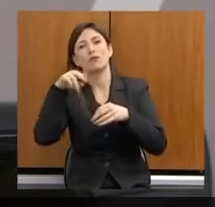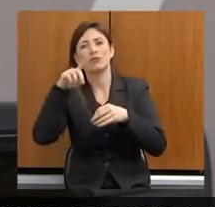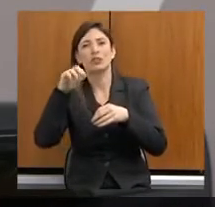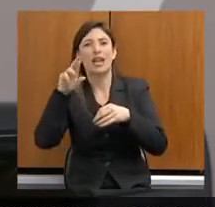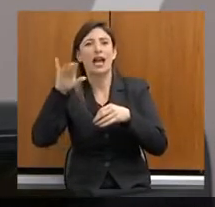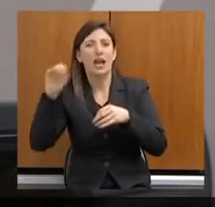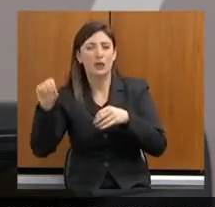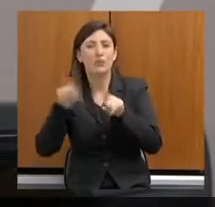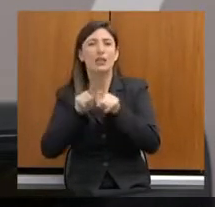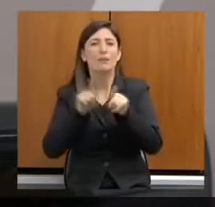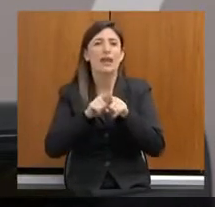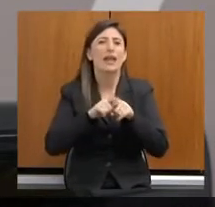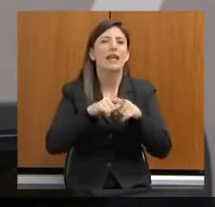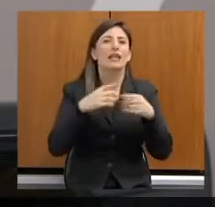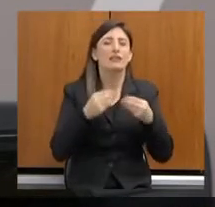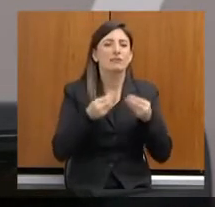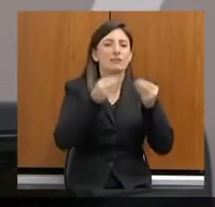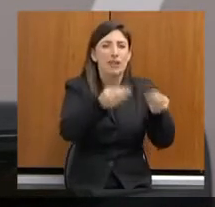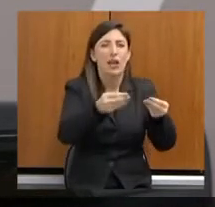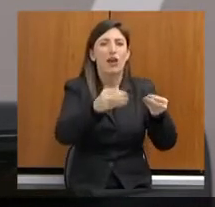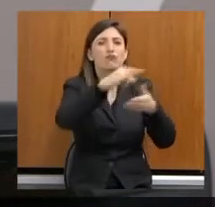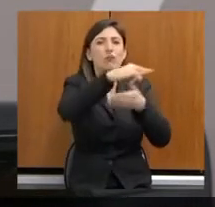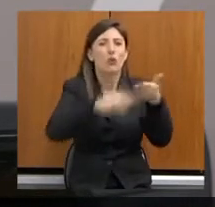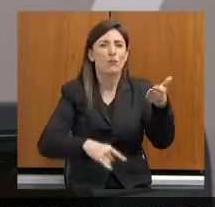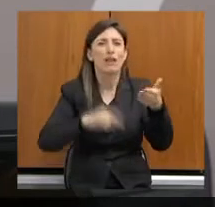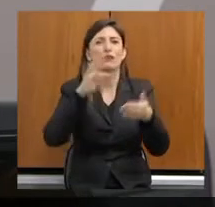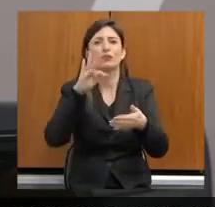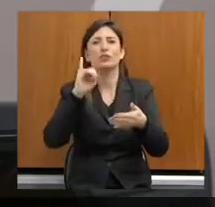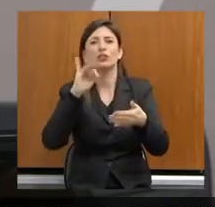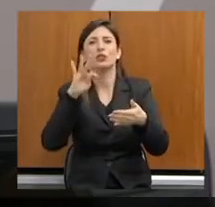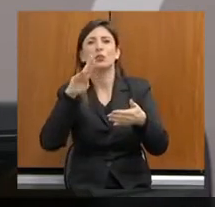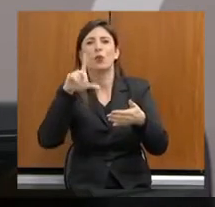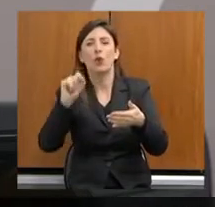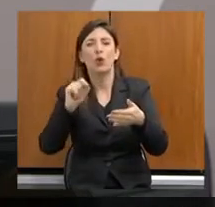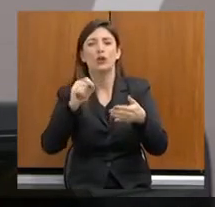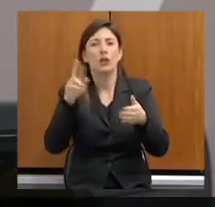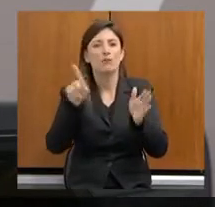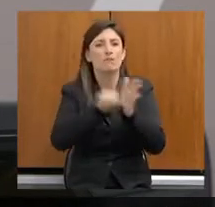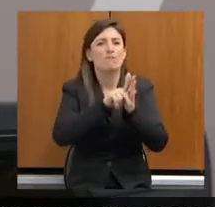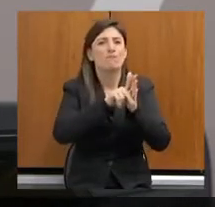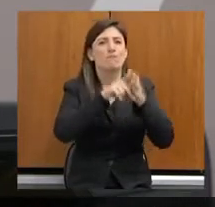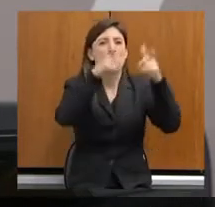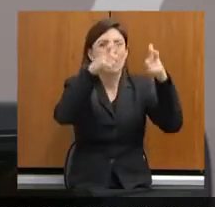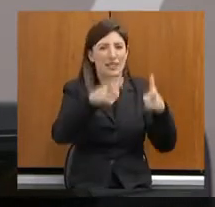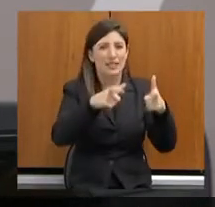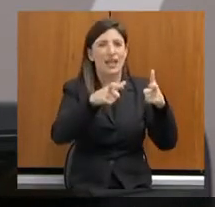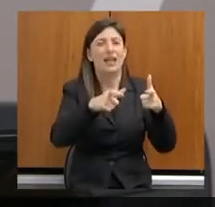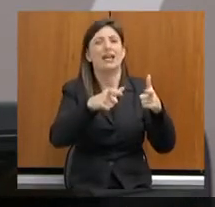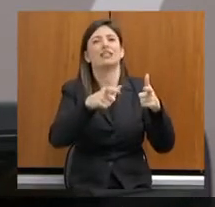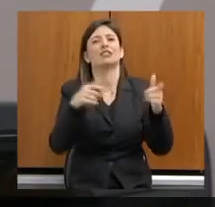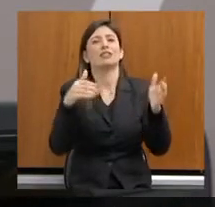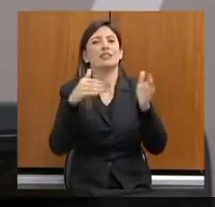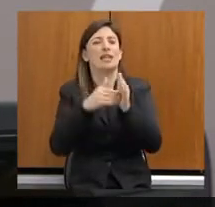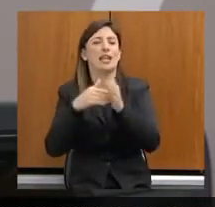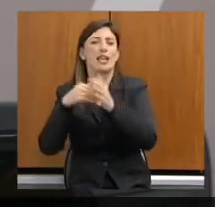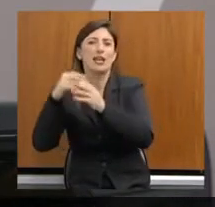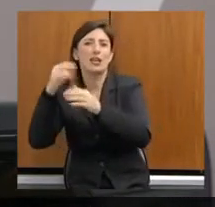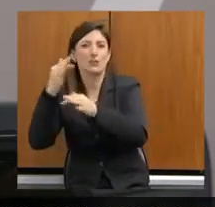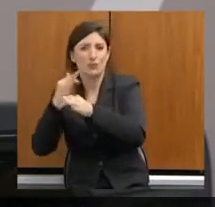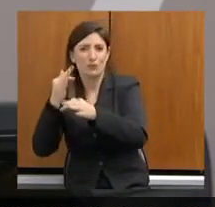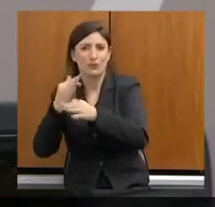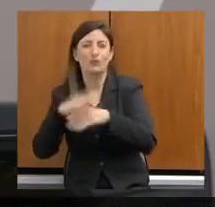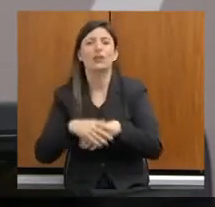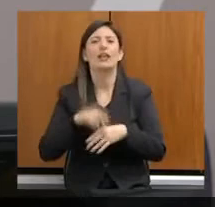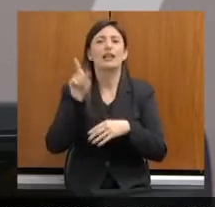títulos de propriedade de imóveis rurais até o mês de julho em Conceição do Mato Dentro foi entregue o tio